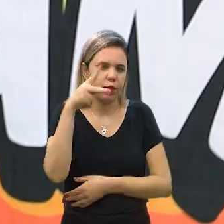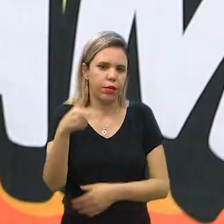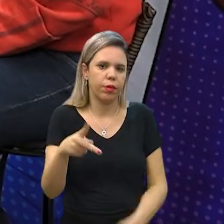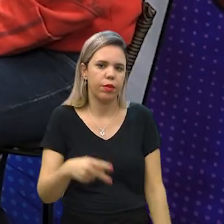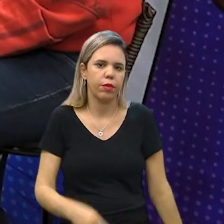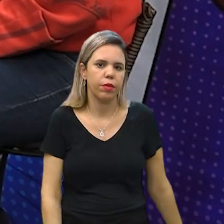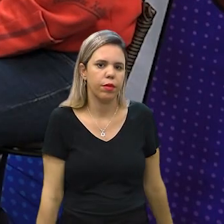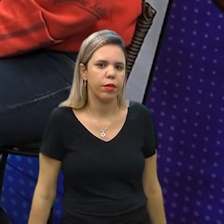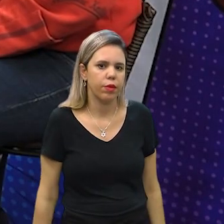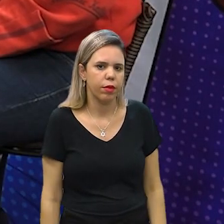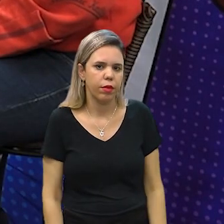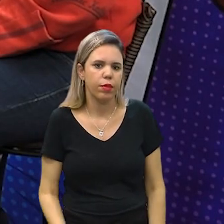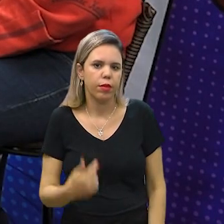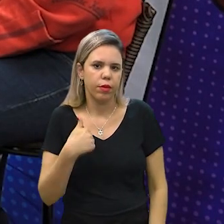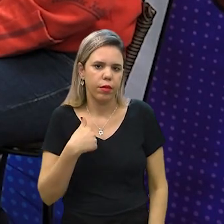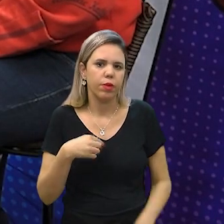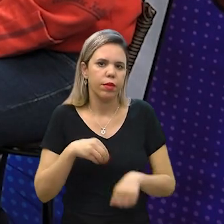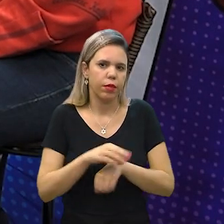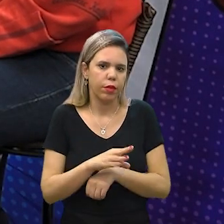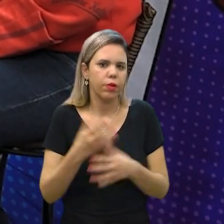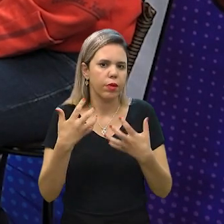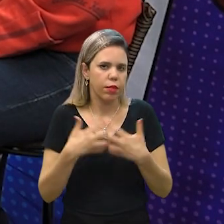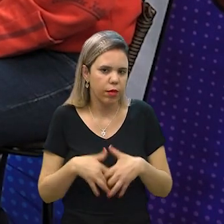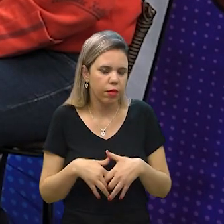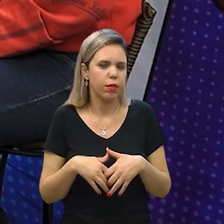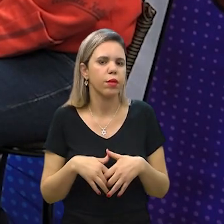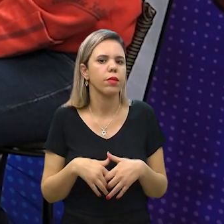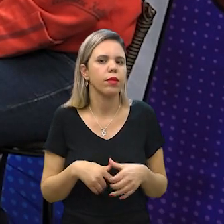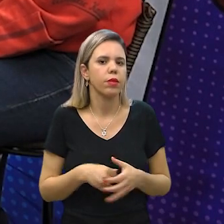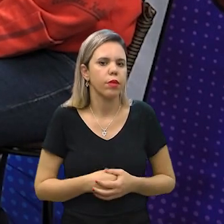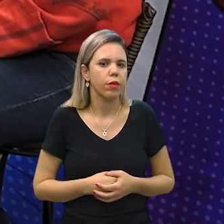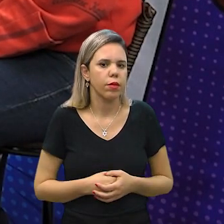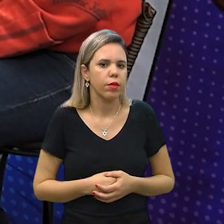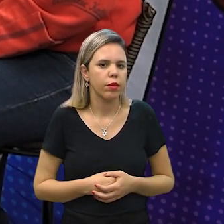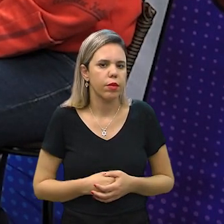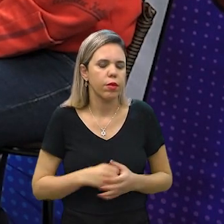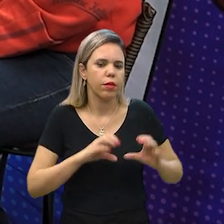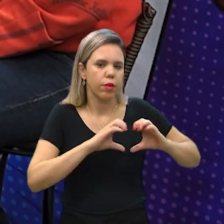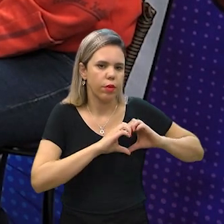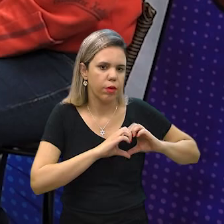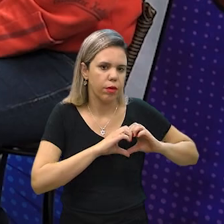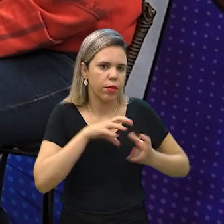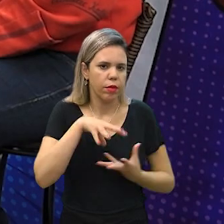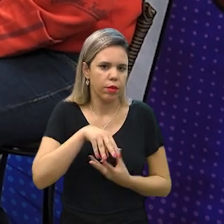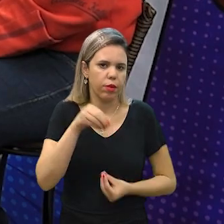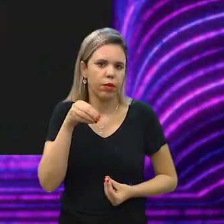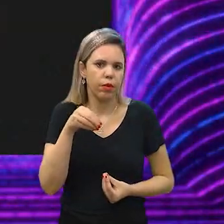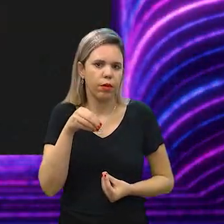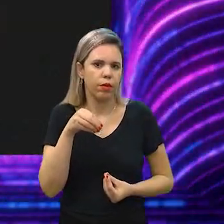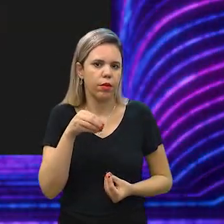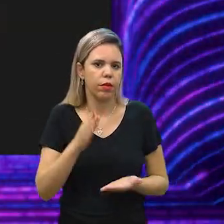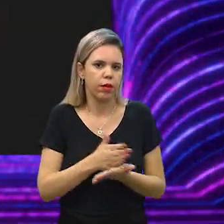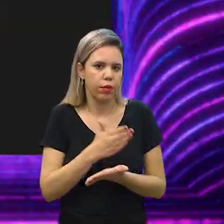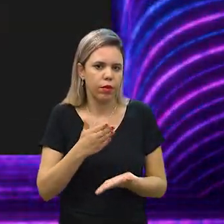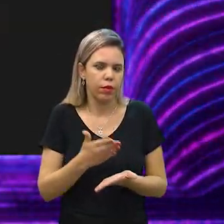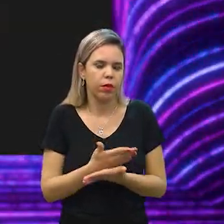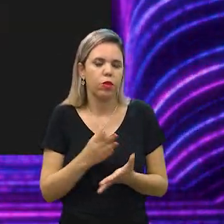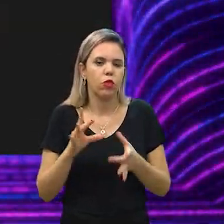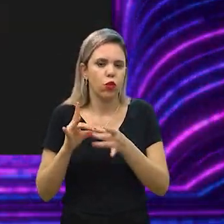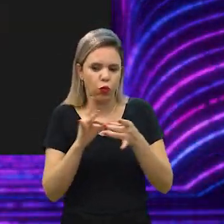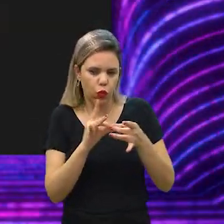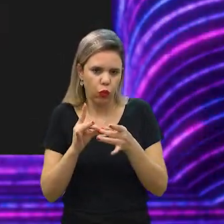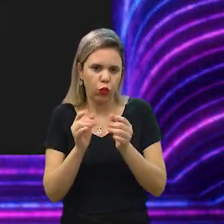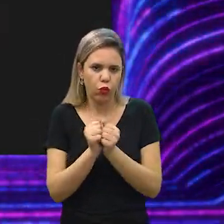história? Eu trago a reflexão do amor e da alma, que um não vive sem o